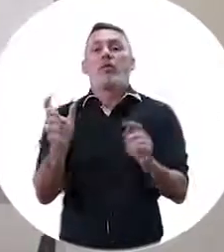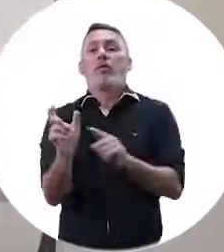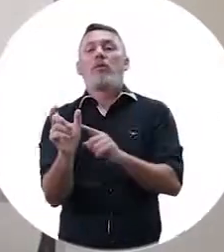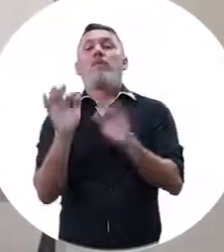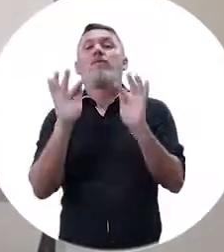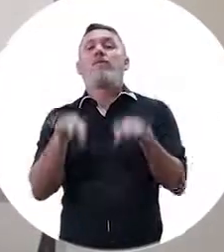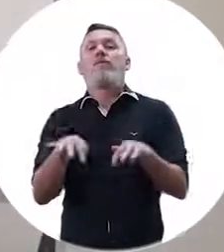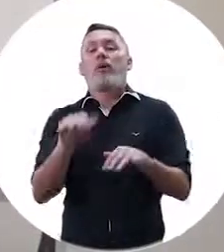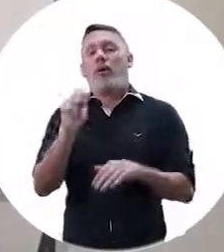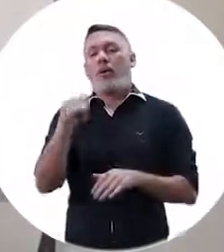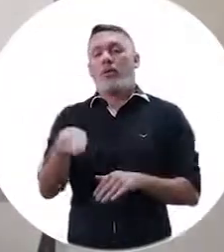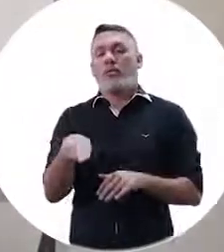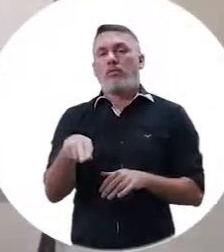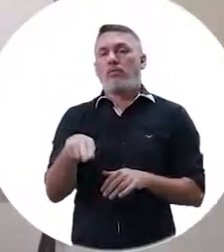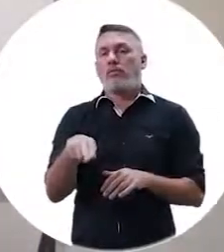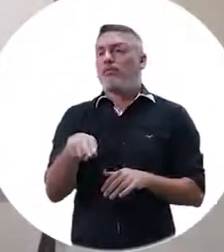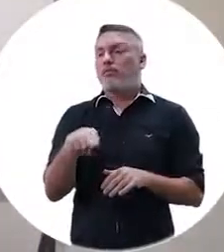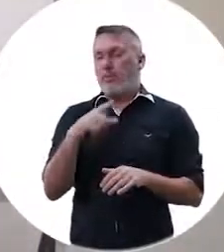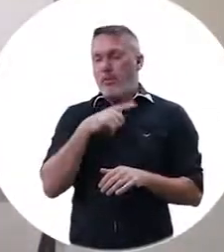é o infixo? An.